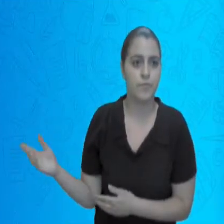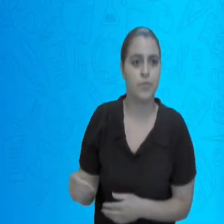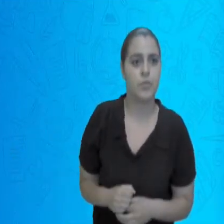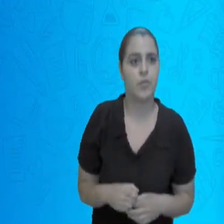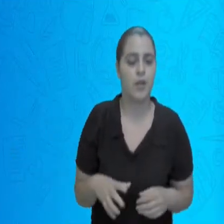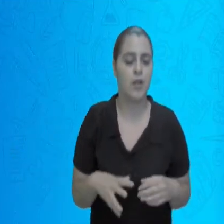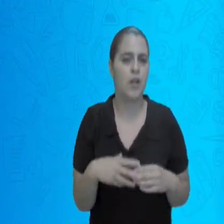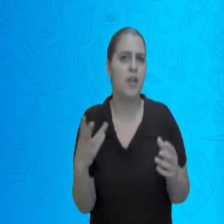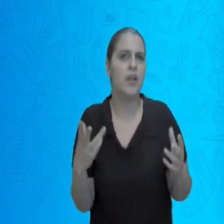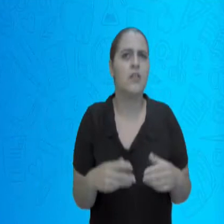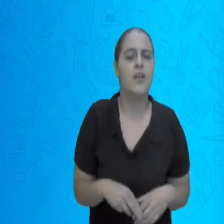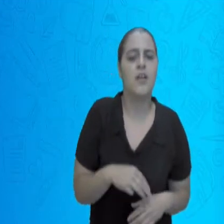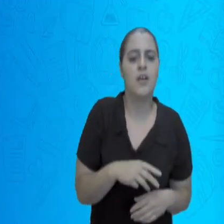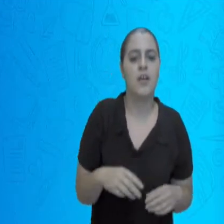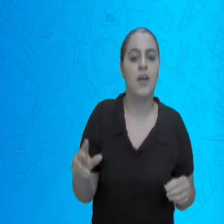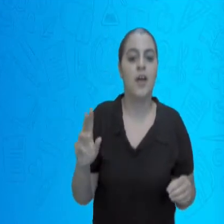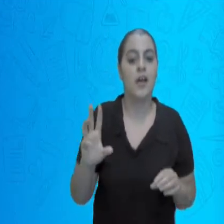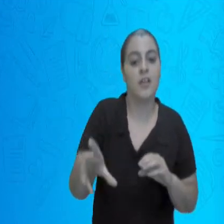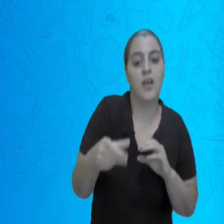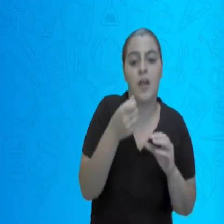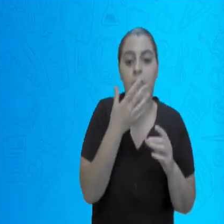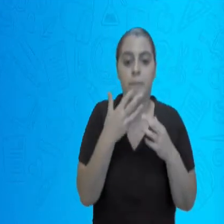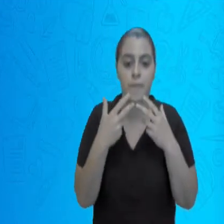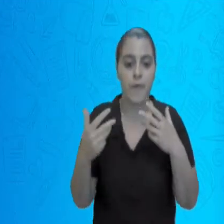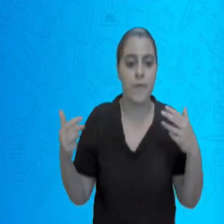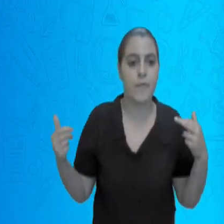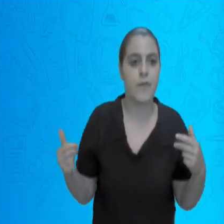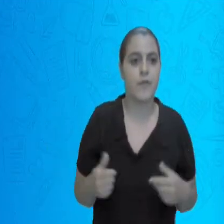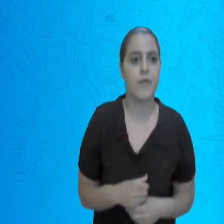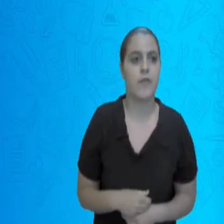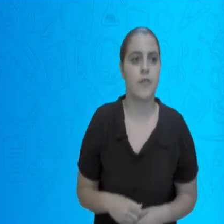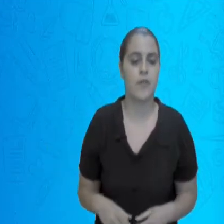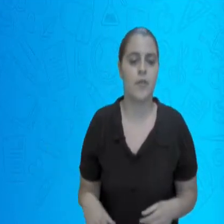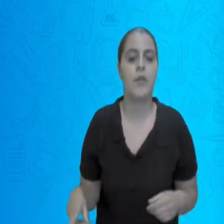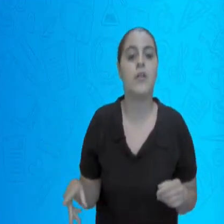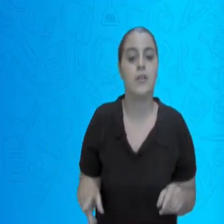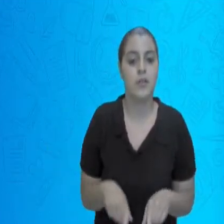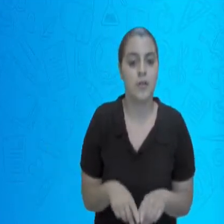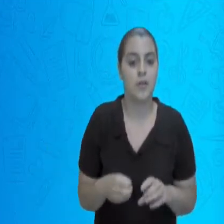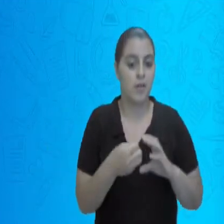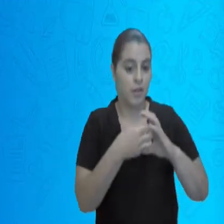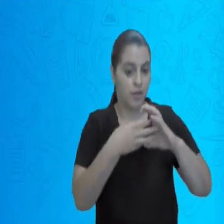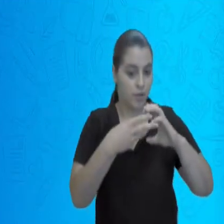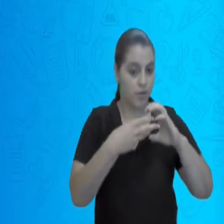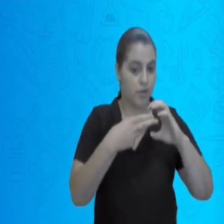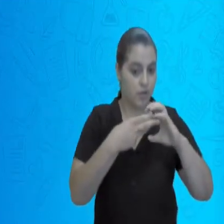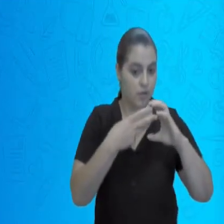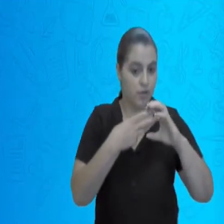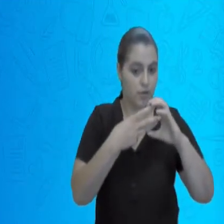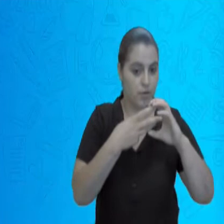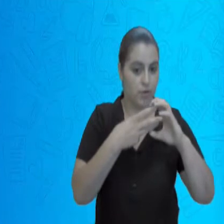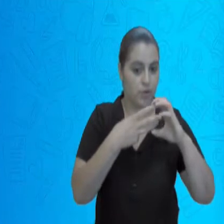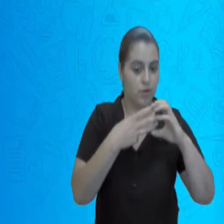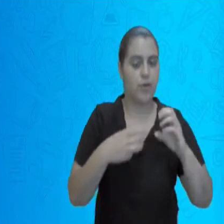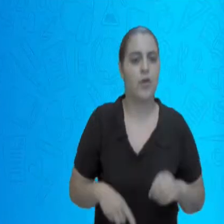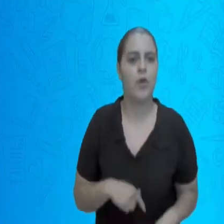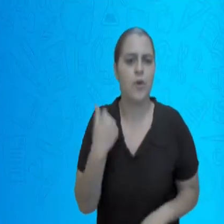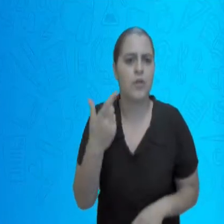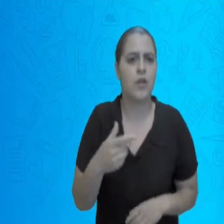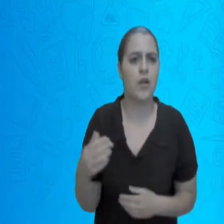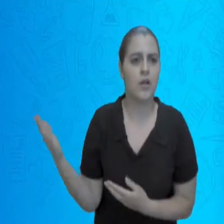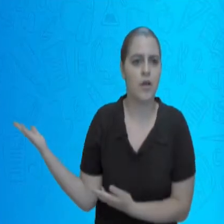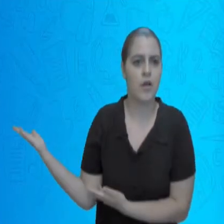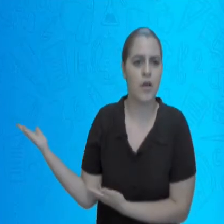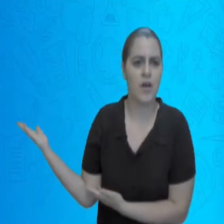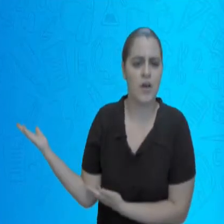pluricelular, ele é heterótrofo e ele também é eucarionte. Bom, do outro lado eu tenho uma